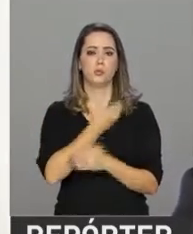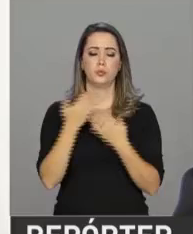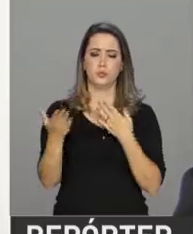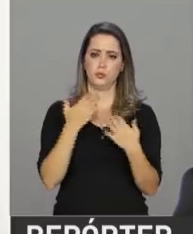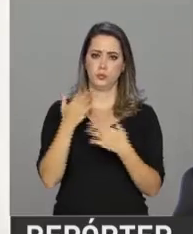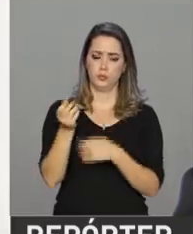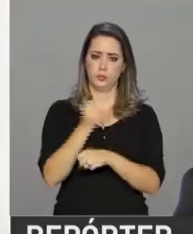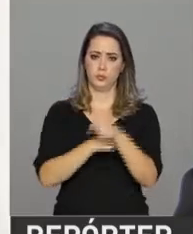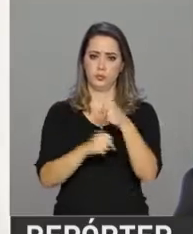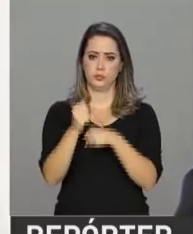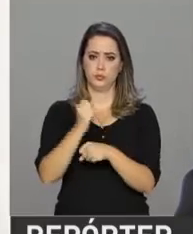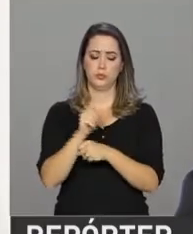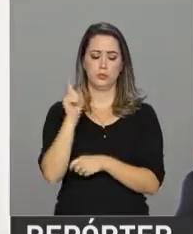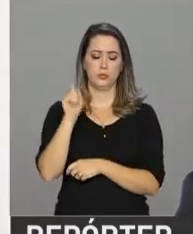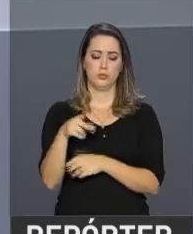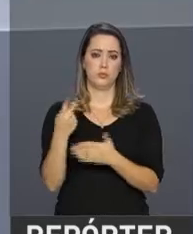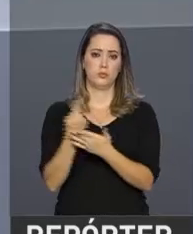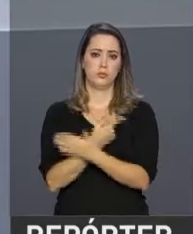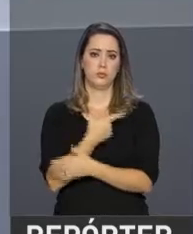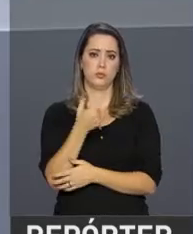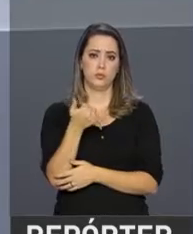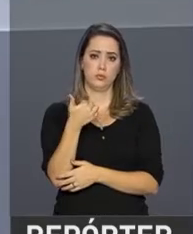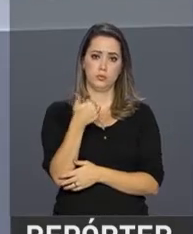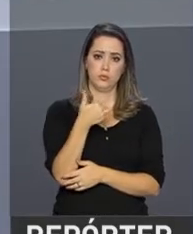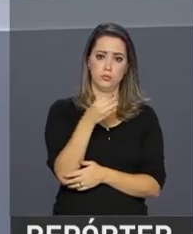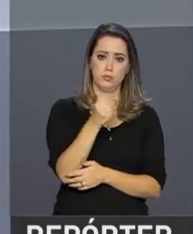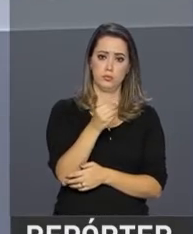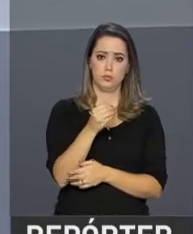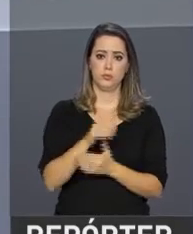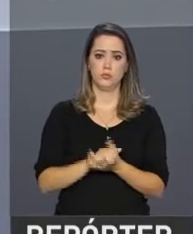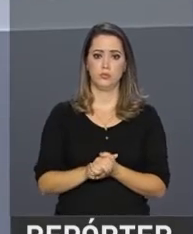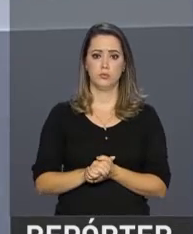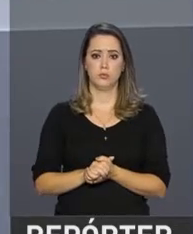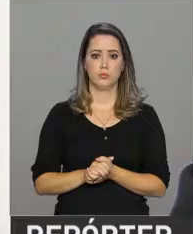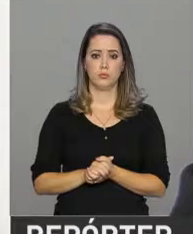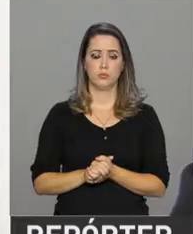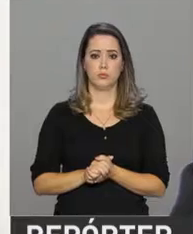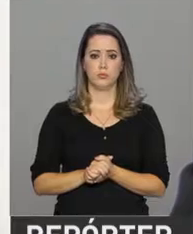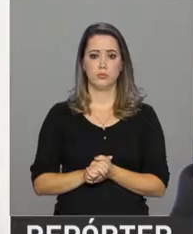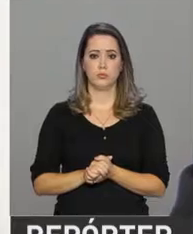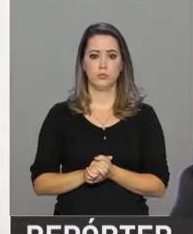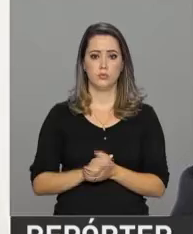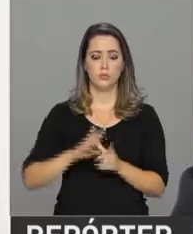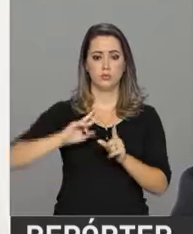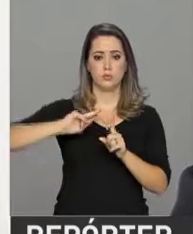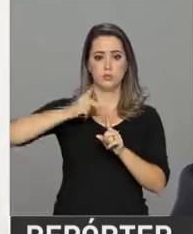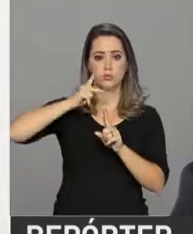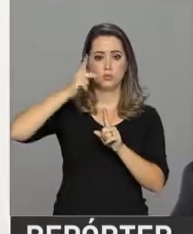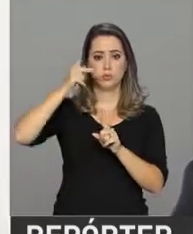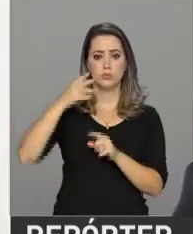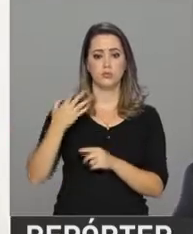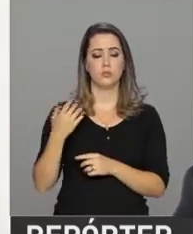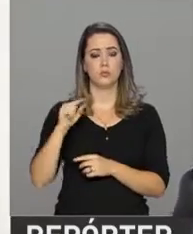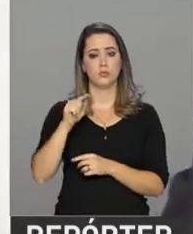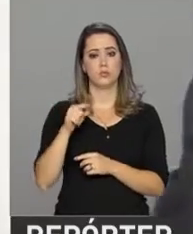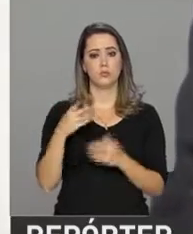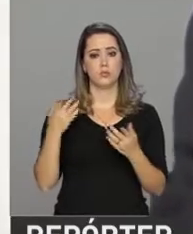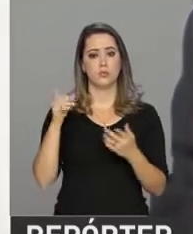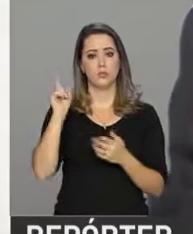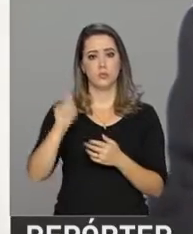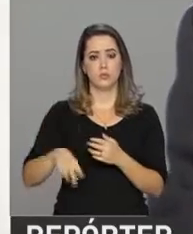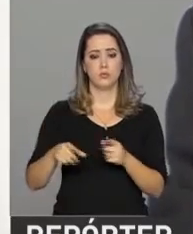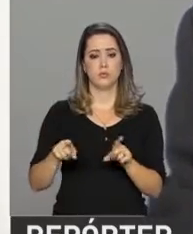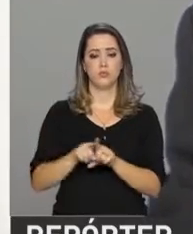foi no ano de 2010. Então, superou o dobro, foi mais do que 2 vezes maior do que